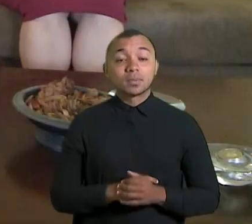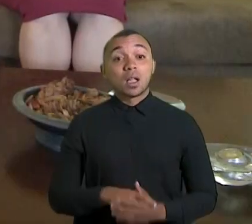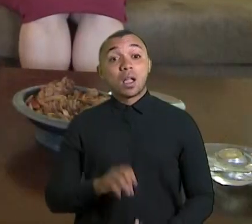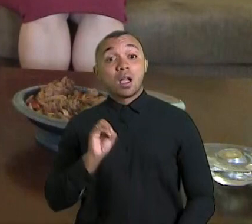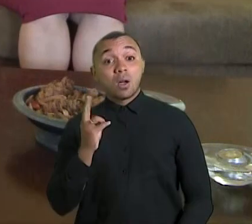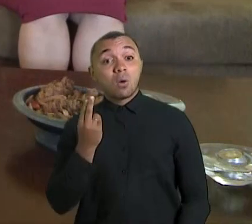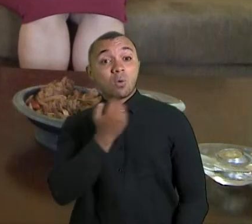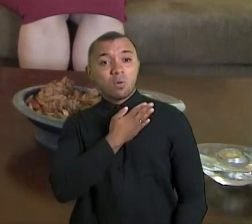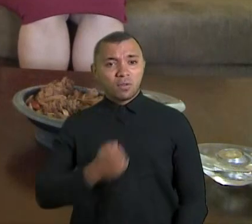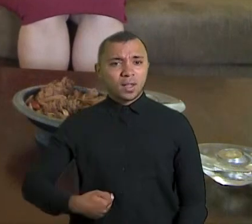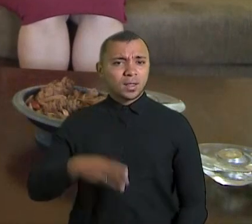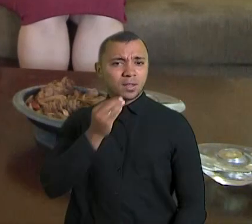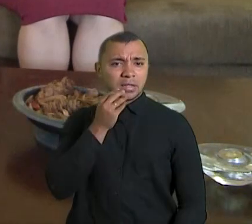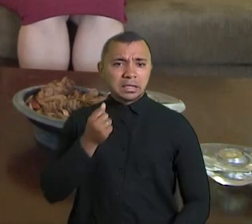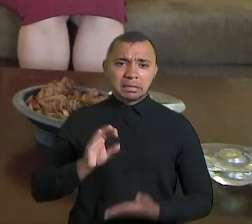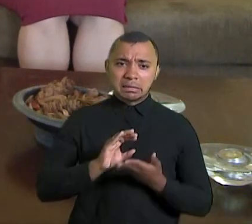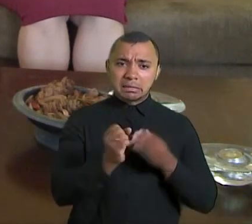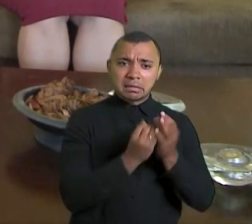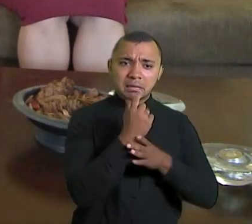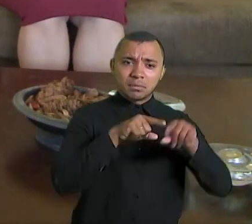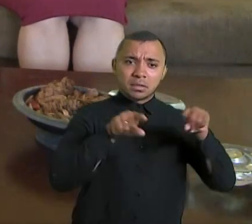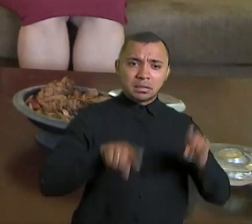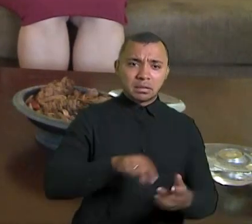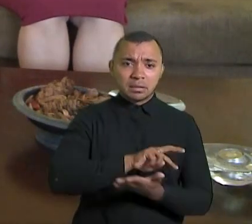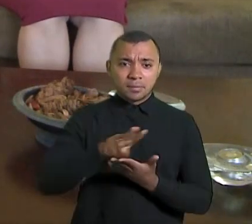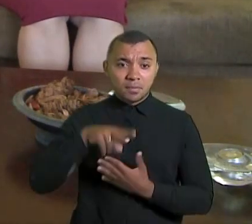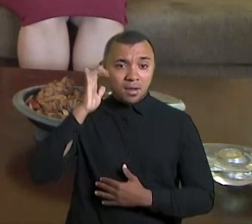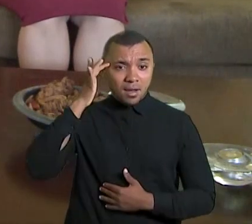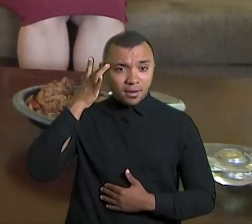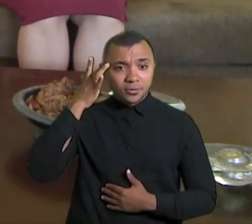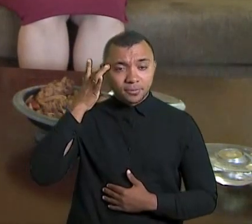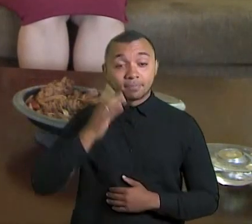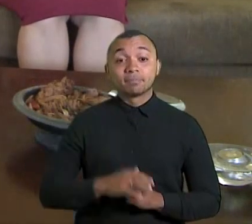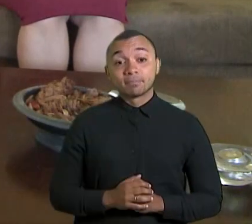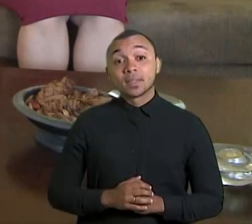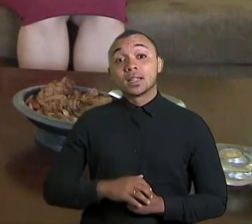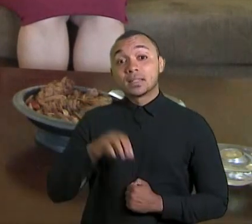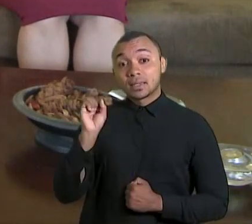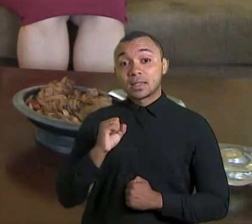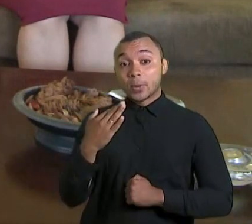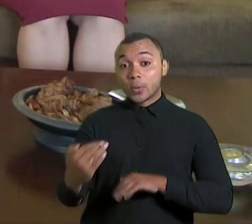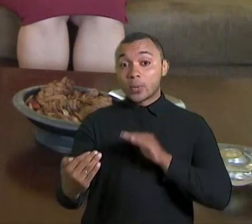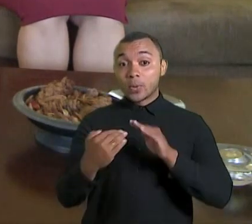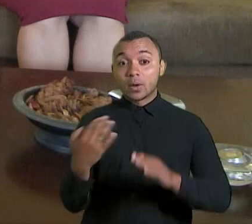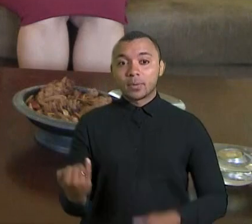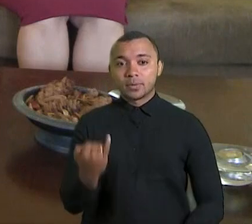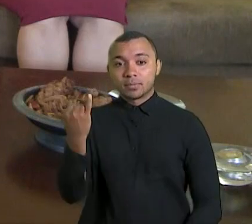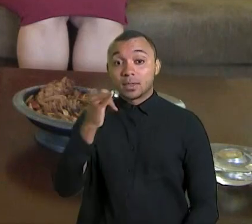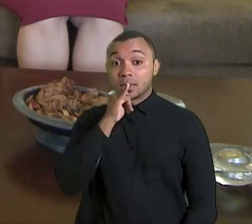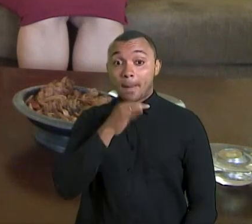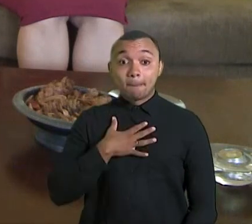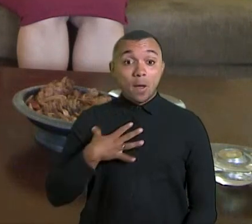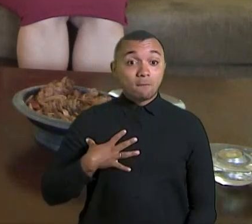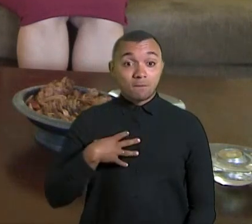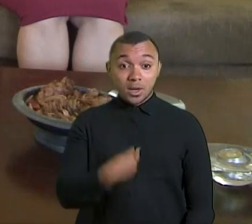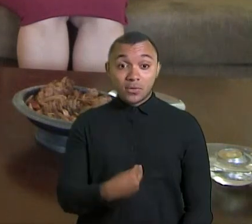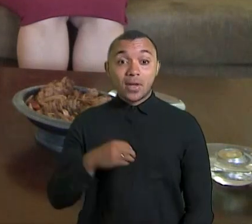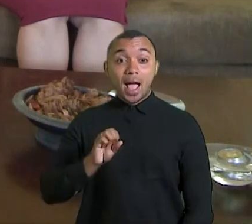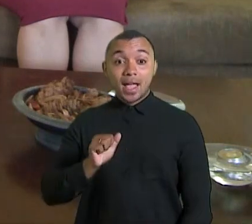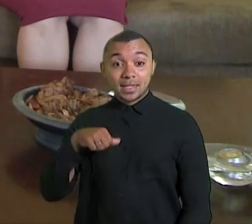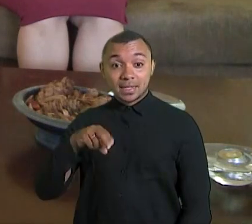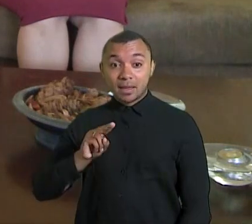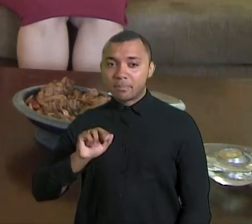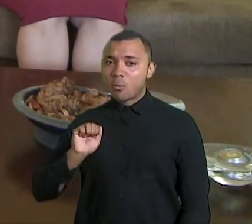também nesses processos? Sim, isso é bem importante. O Samuel, por exemplo, né, já é tão acostumado